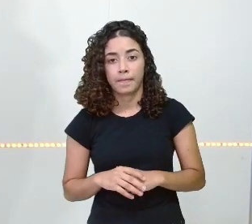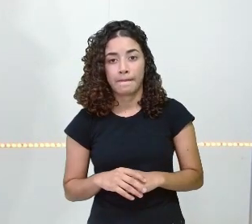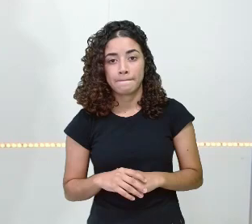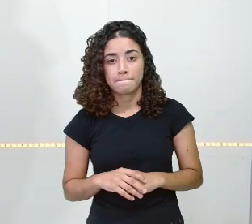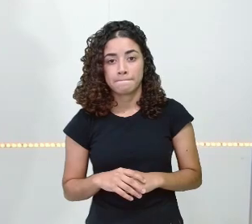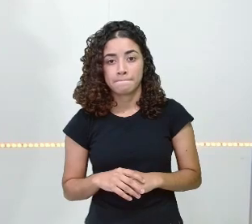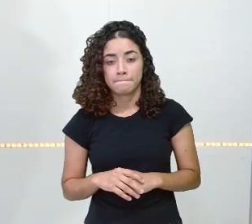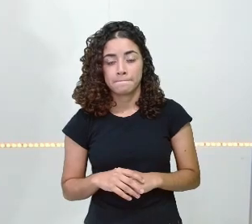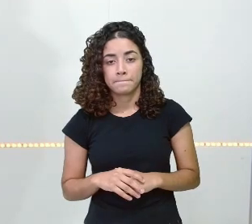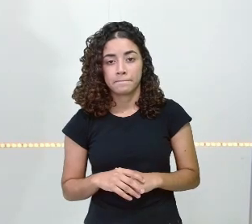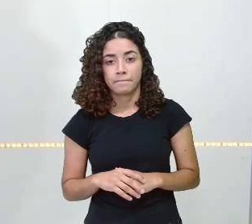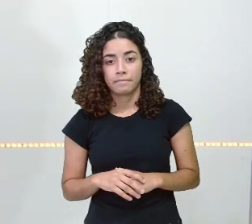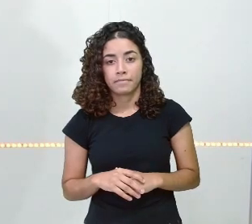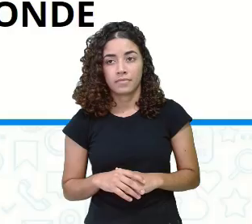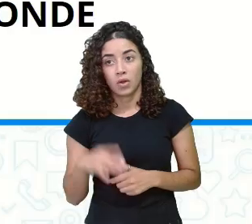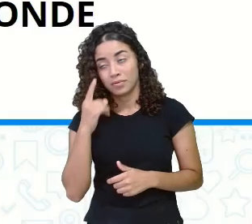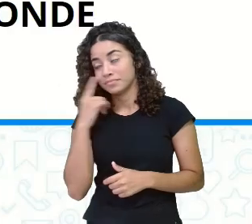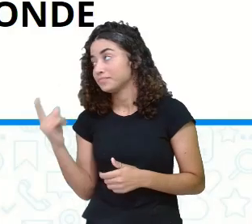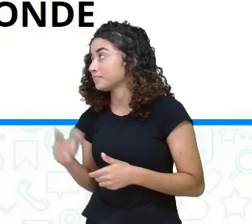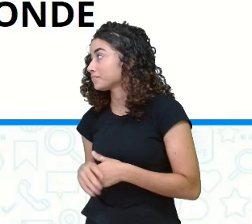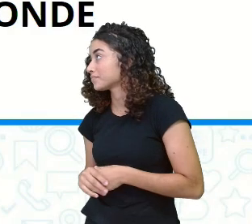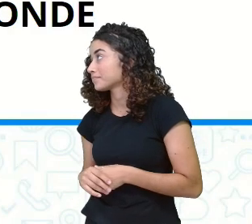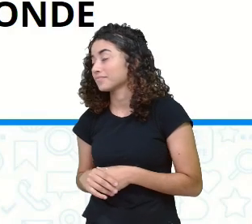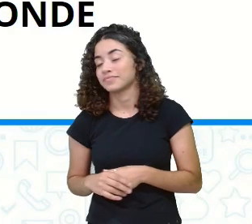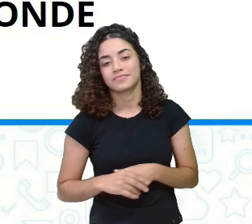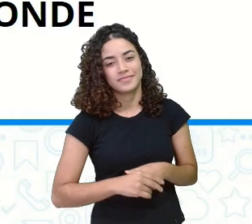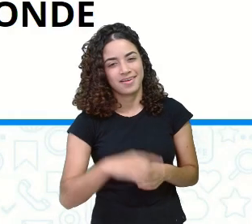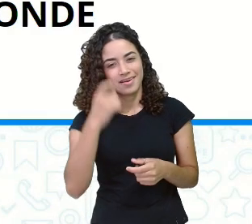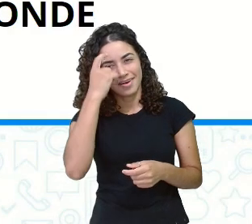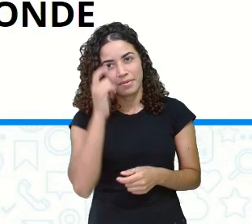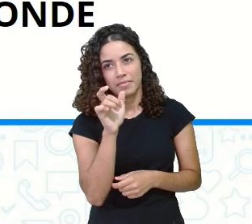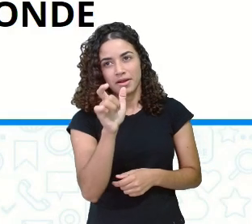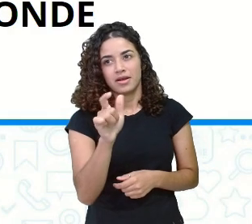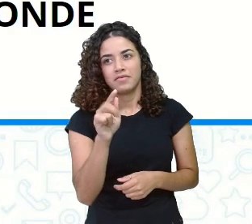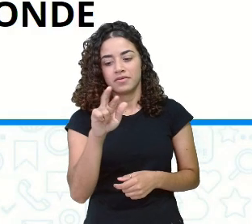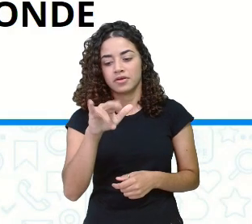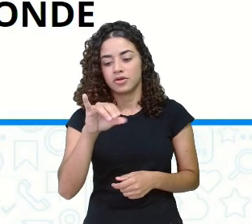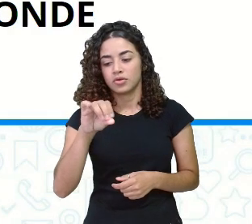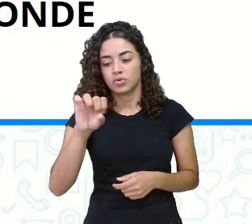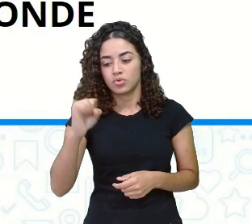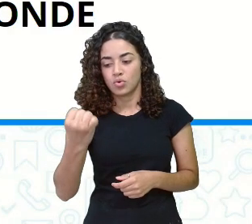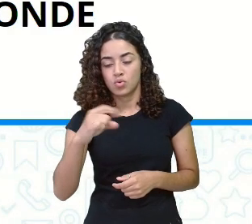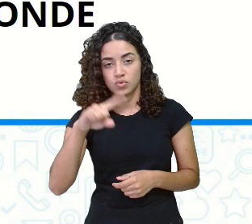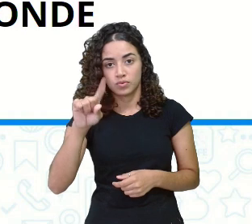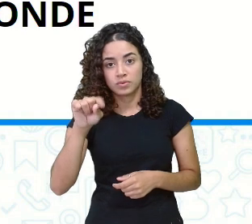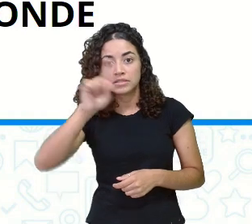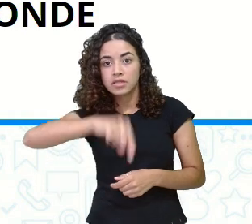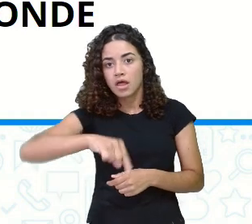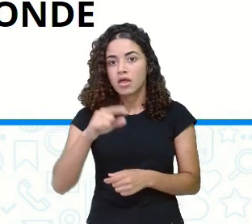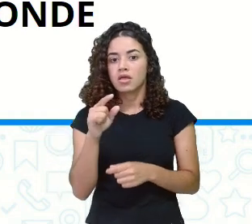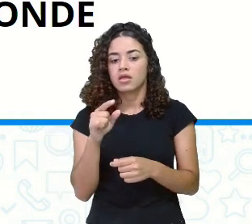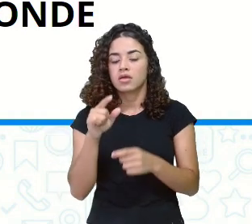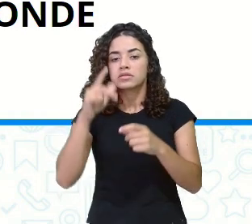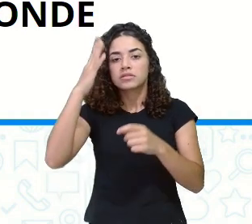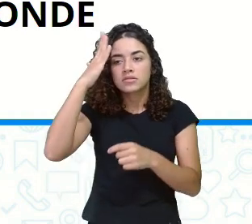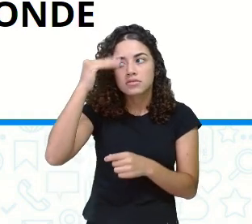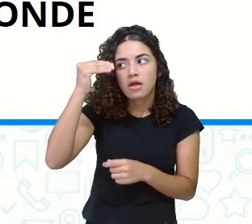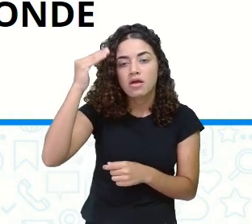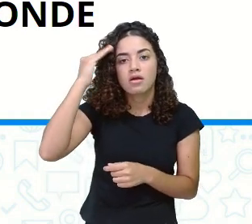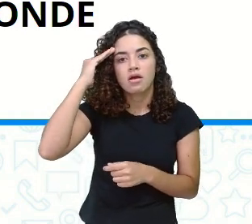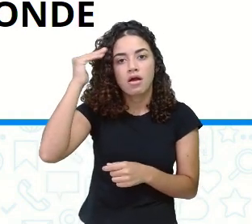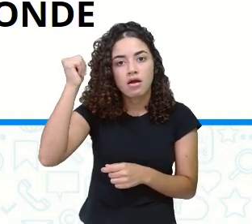Olha só. Os griots, olha o que eu falei, são considerados sábios e são